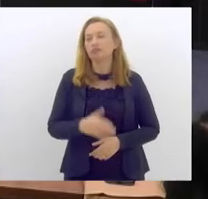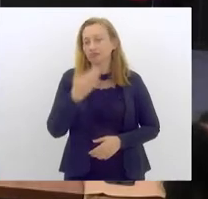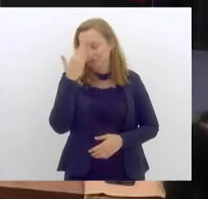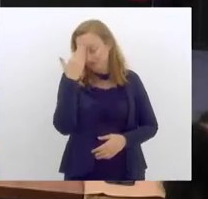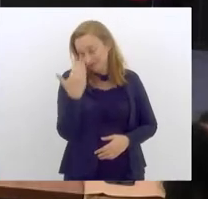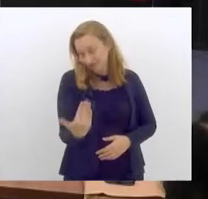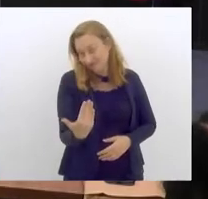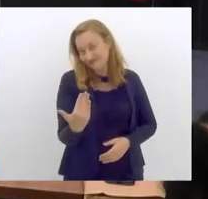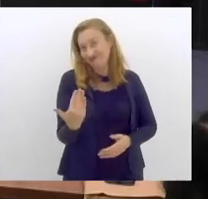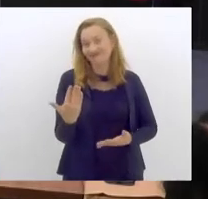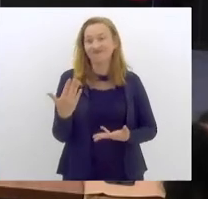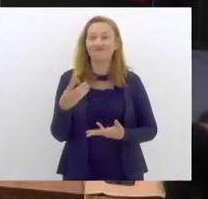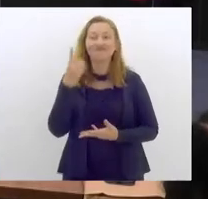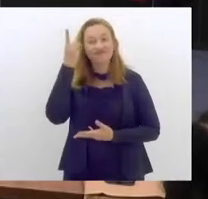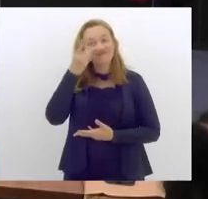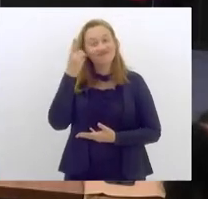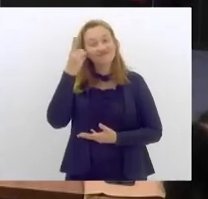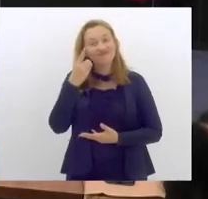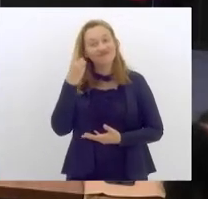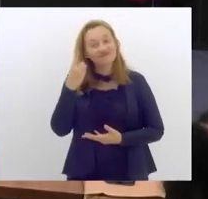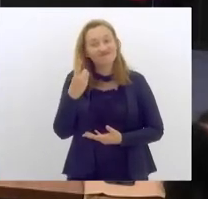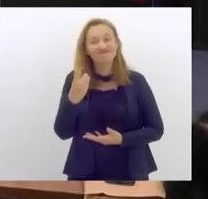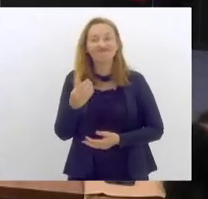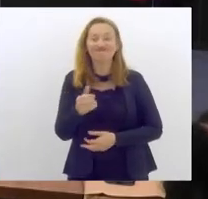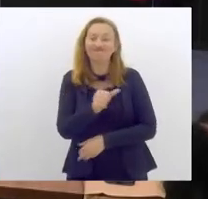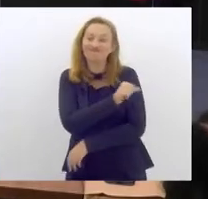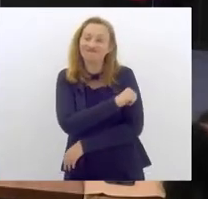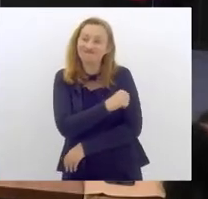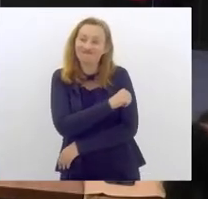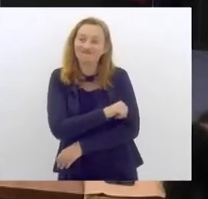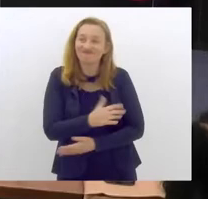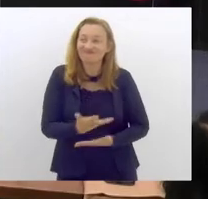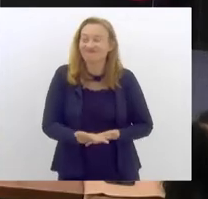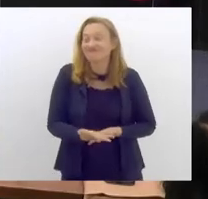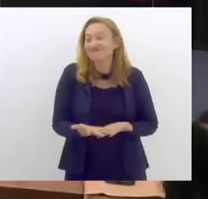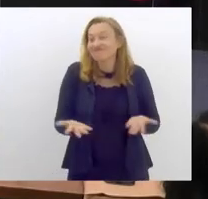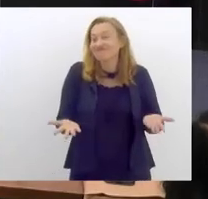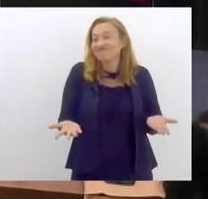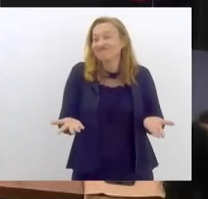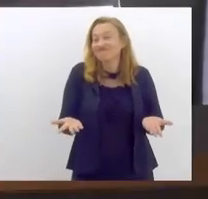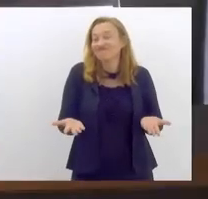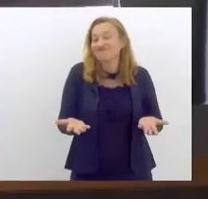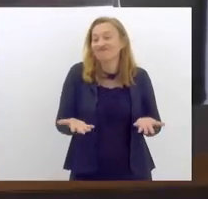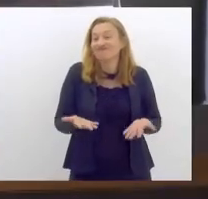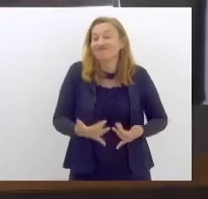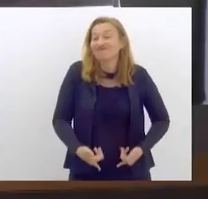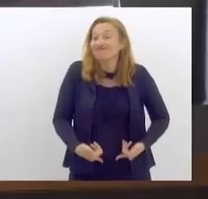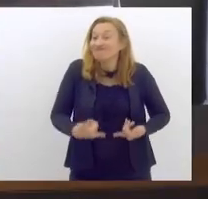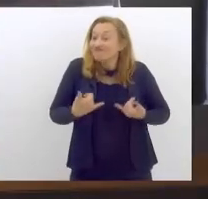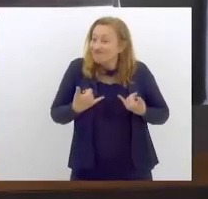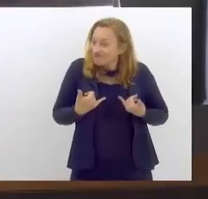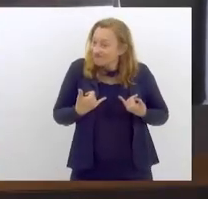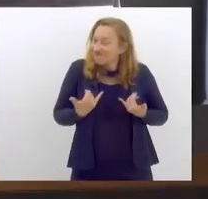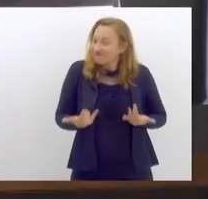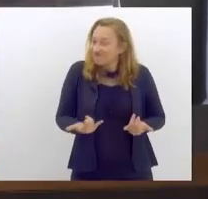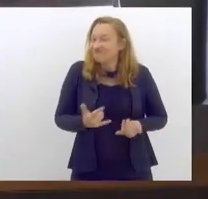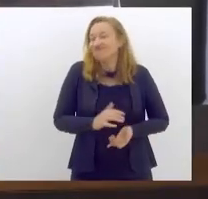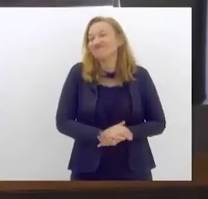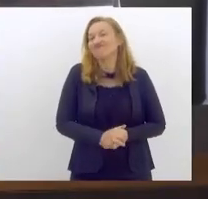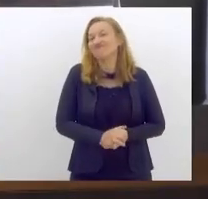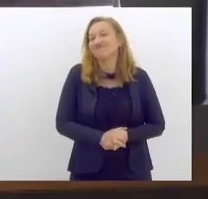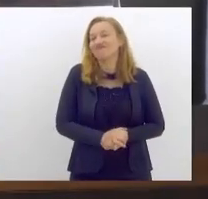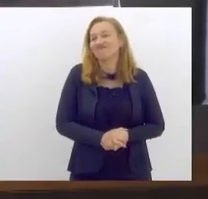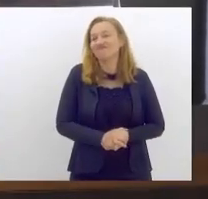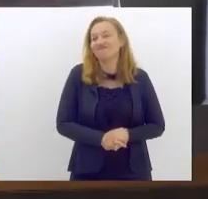obrigada Deputado enfermeira Rejane a quem eu tenho muito orgulho de ter